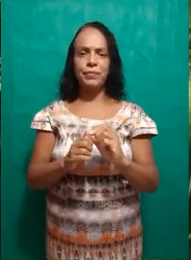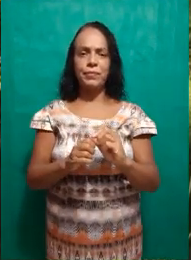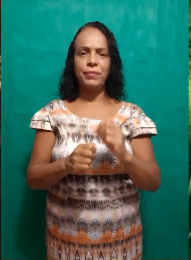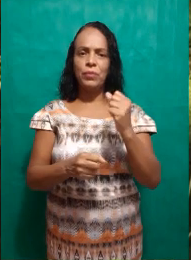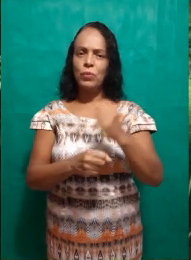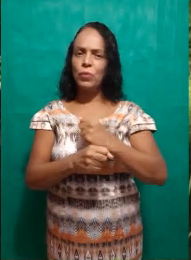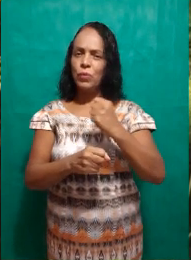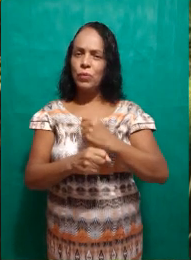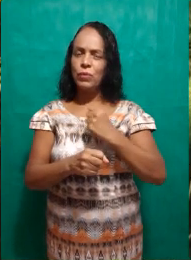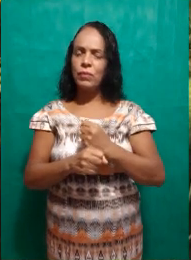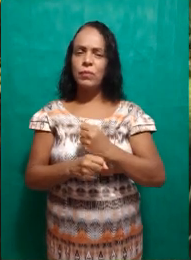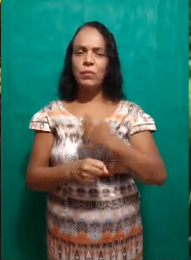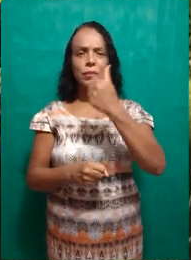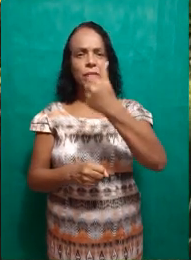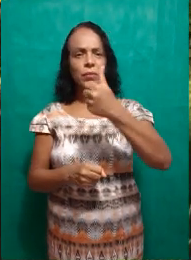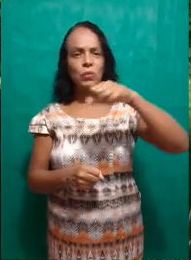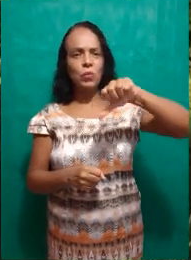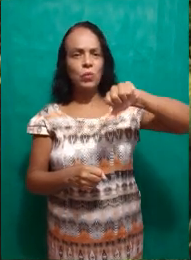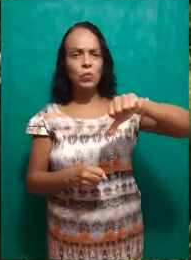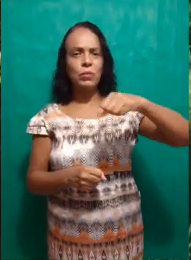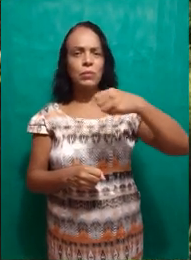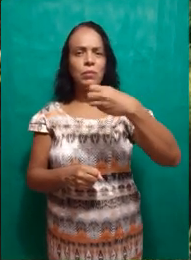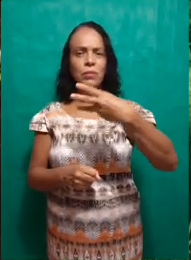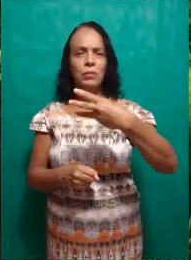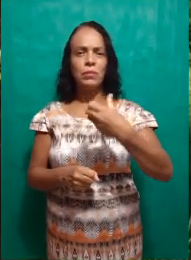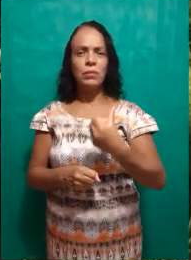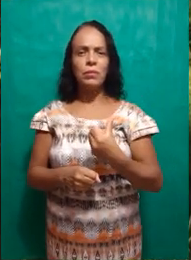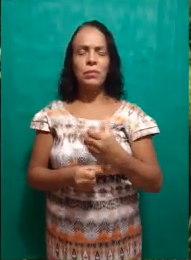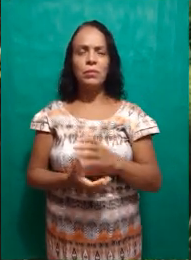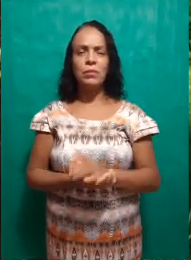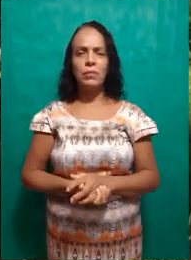irmãos, no ano de